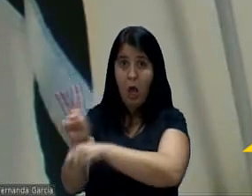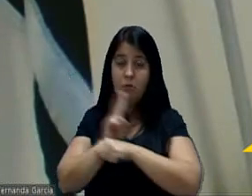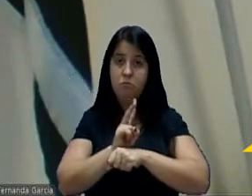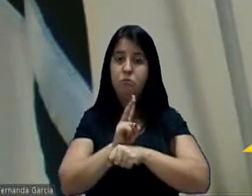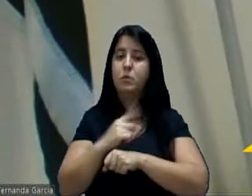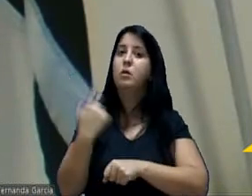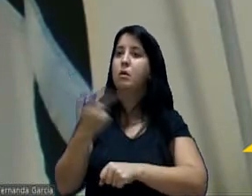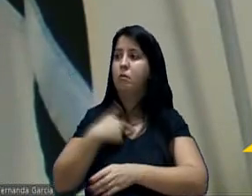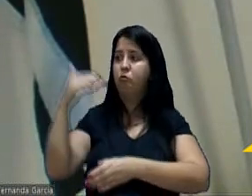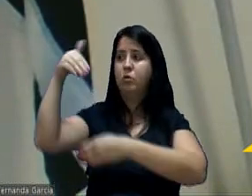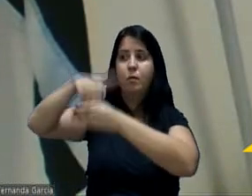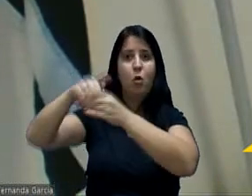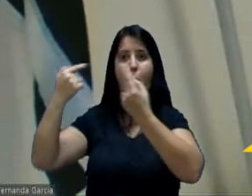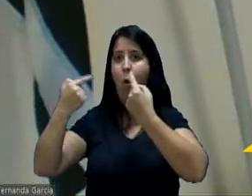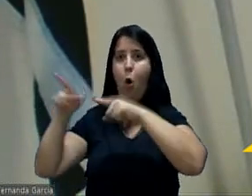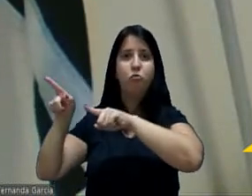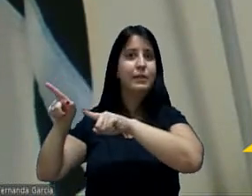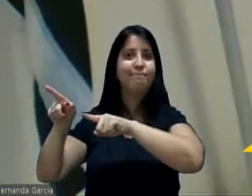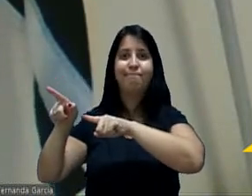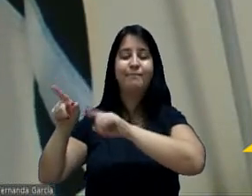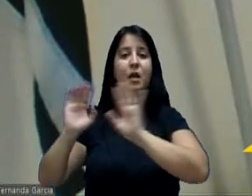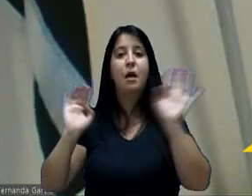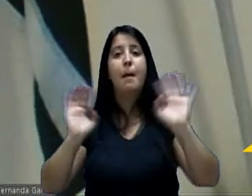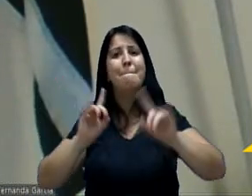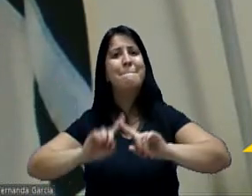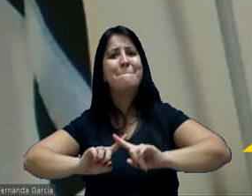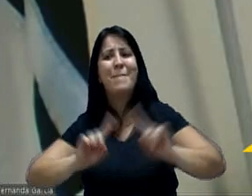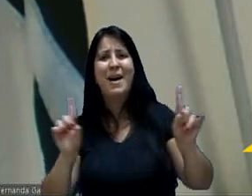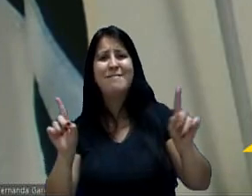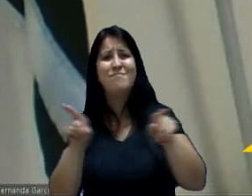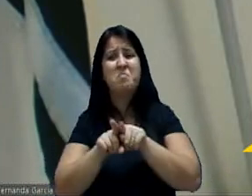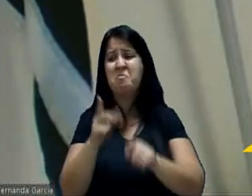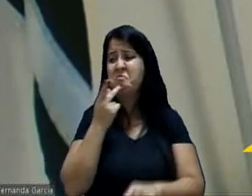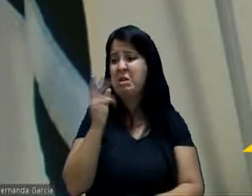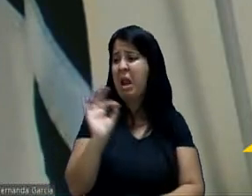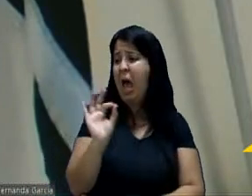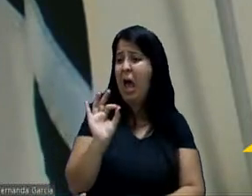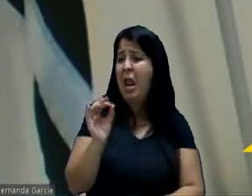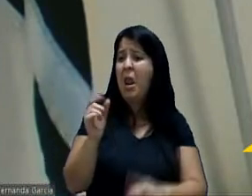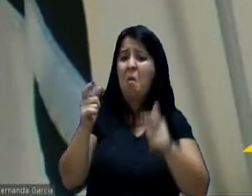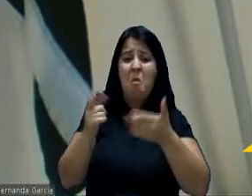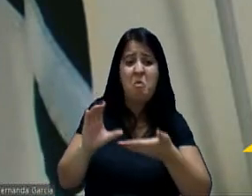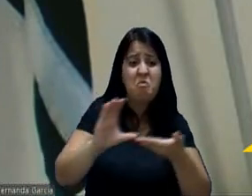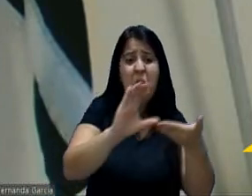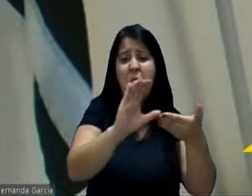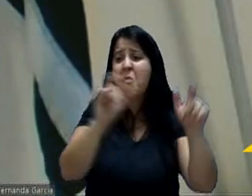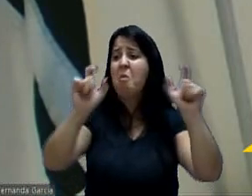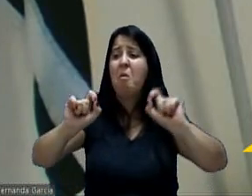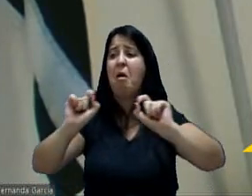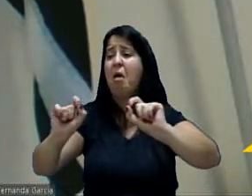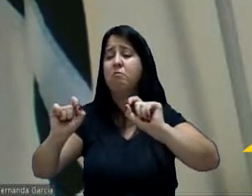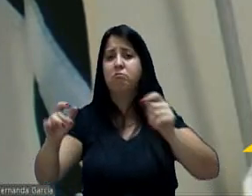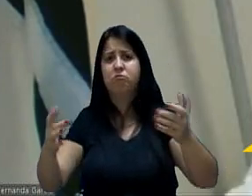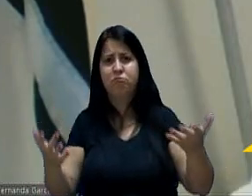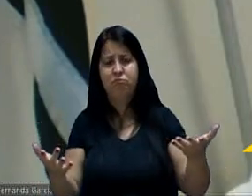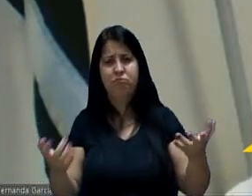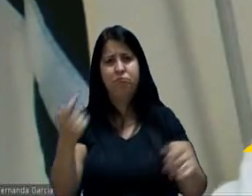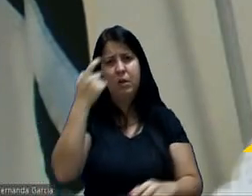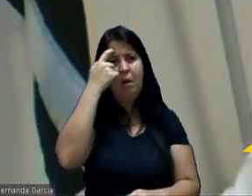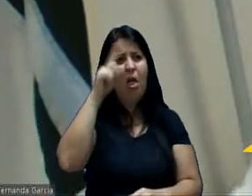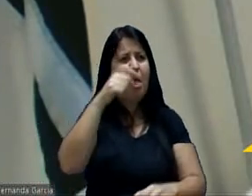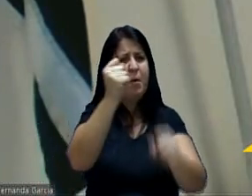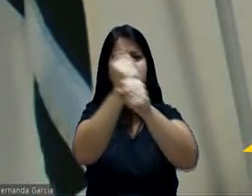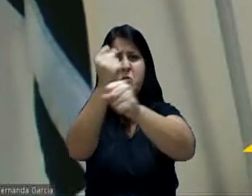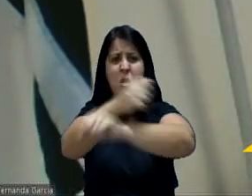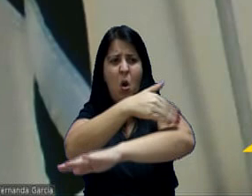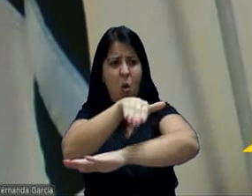votamos contra esse empréstimo, mas também não denominava para onde ia esse recurso. Ah, vamos construir avenidas em